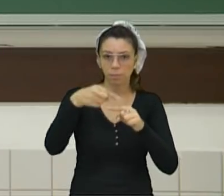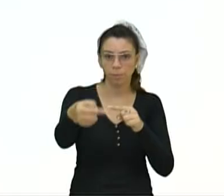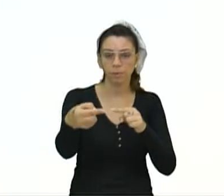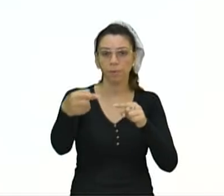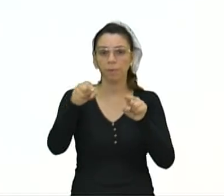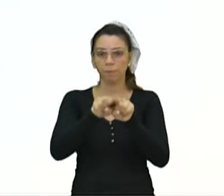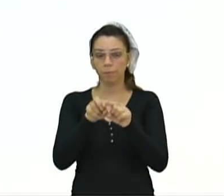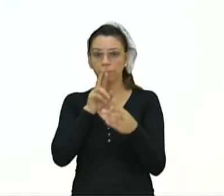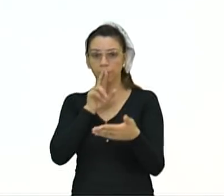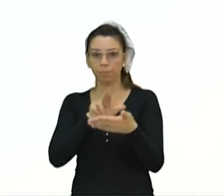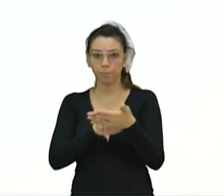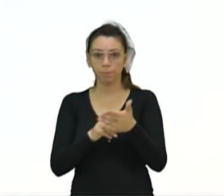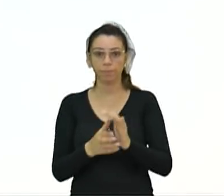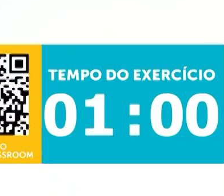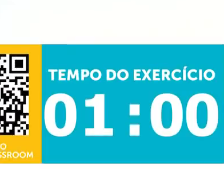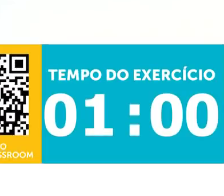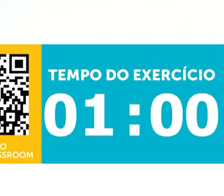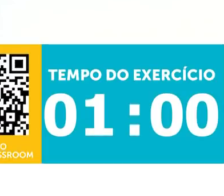resposta.